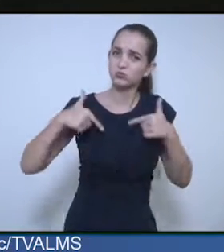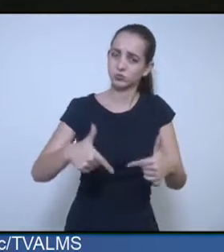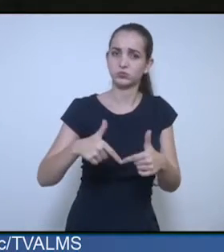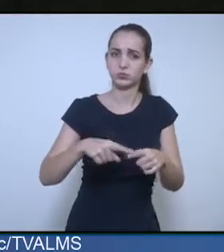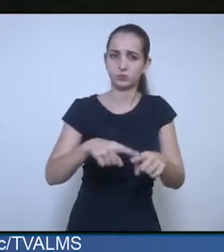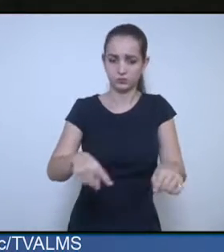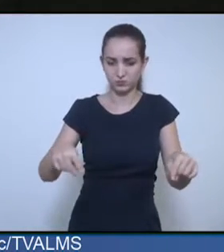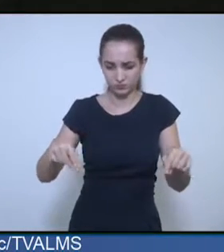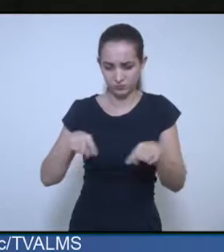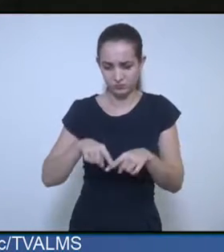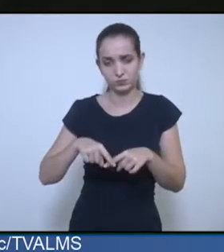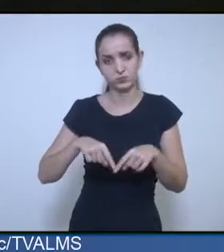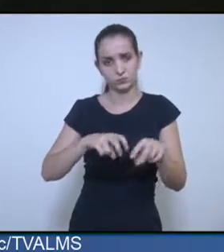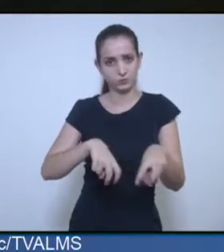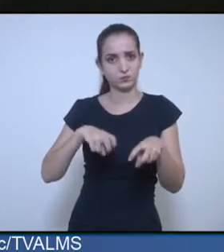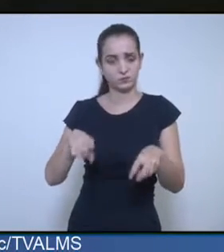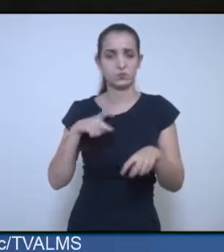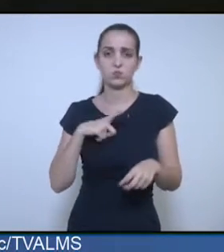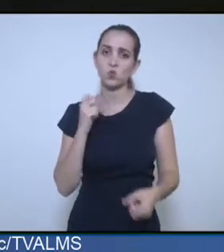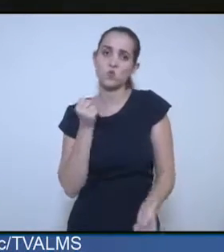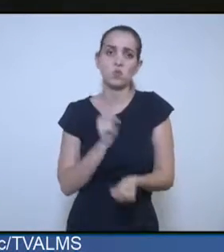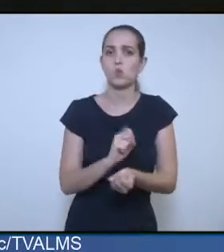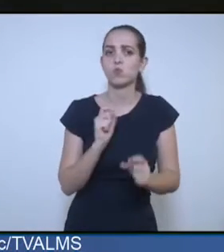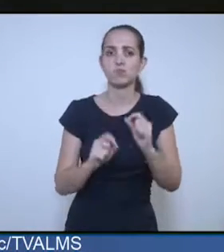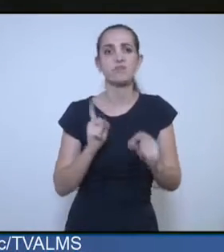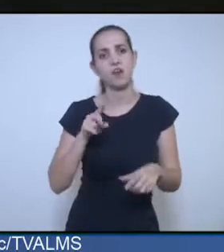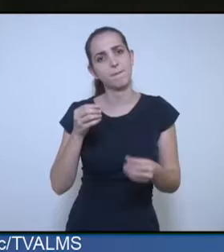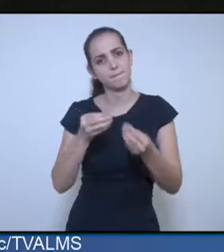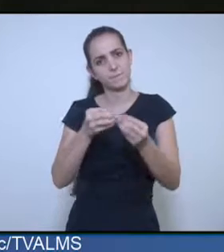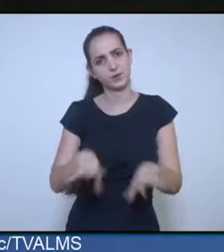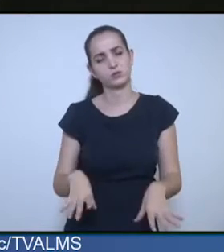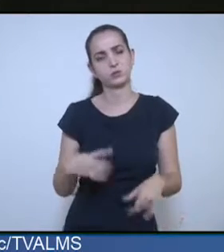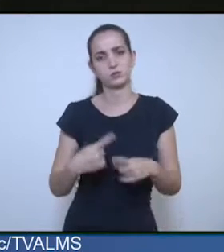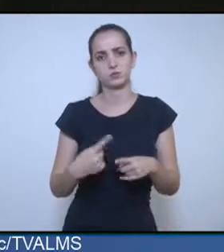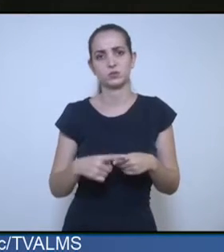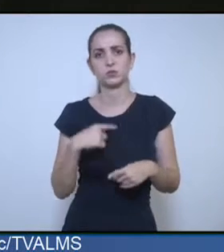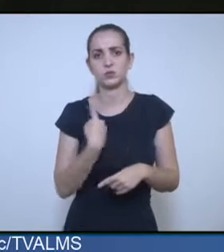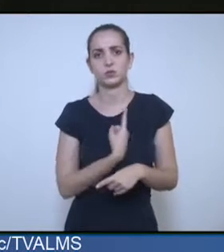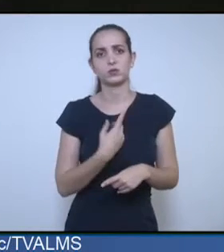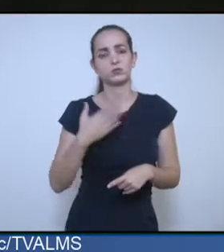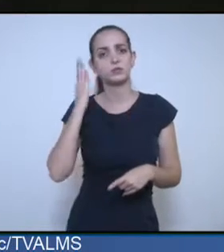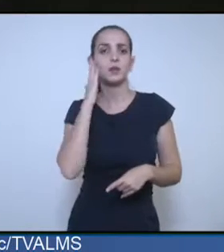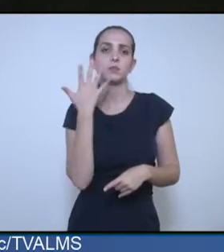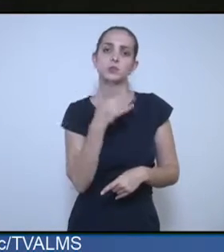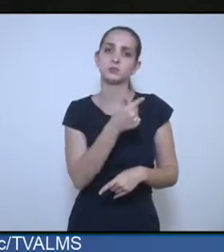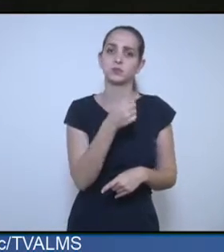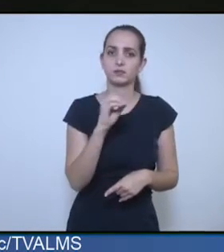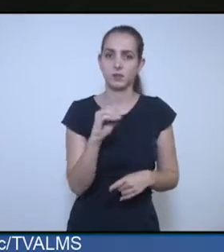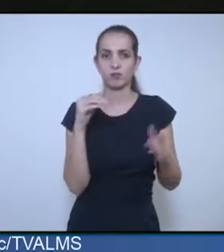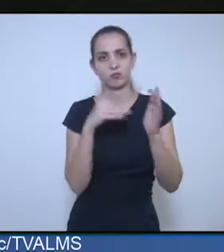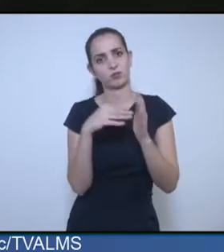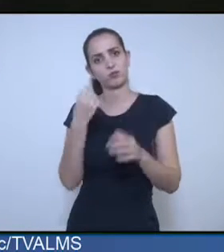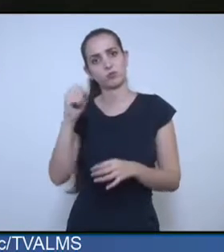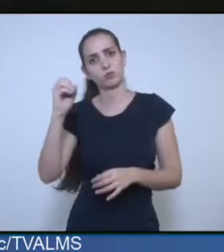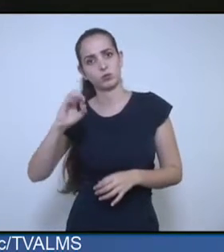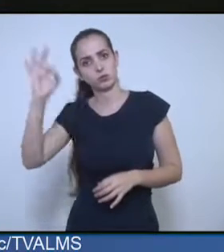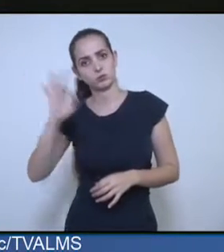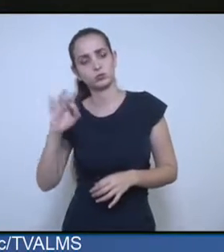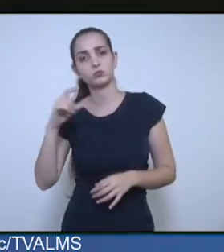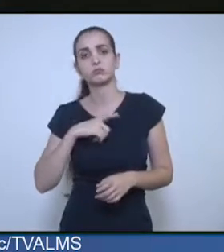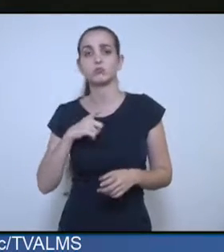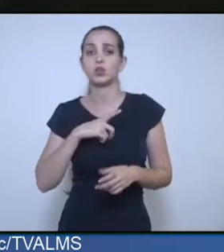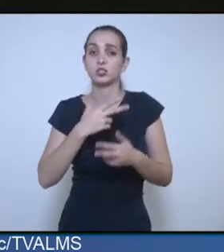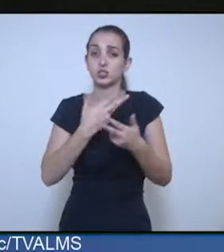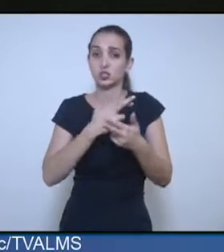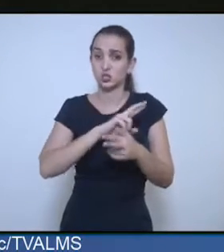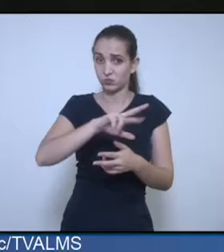campo, essa interrupção era extremamente danosa, porque nós sabemos que de 70% a 80% dos produtos que vão